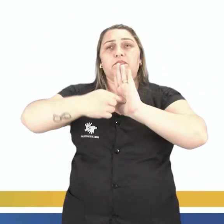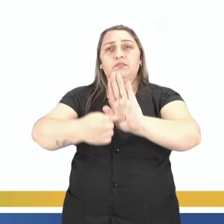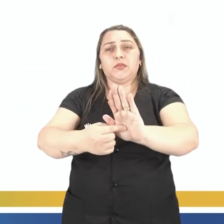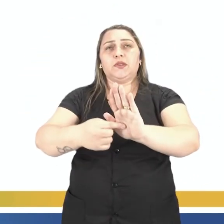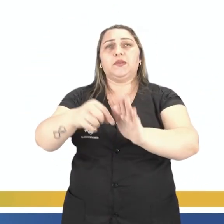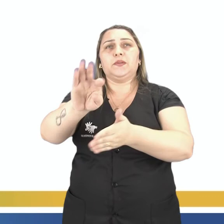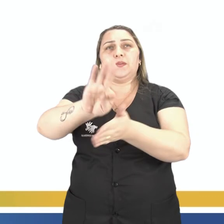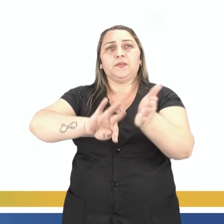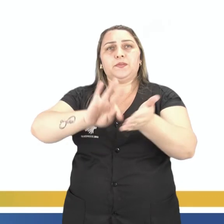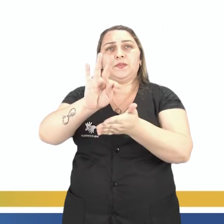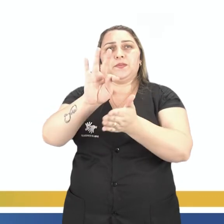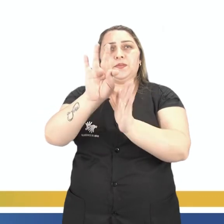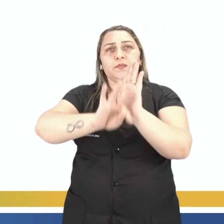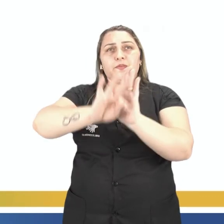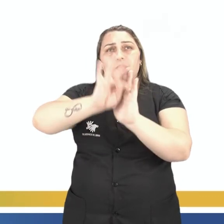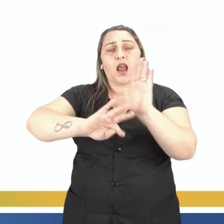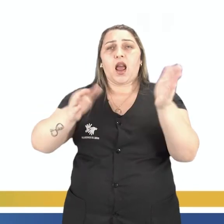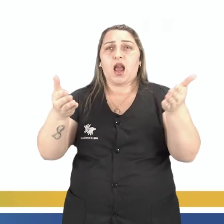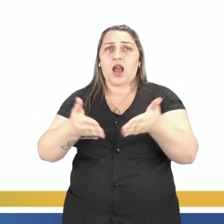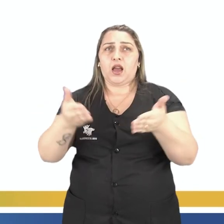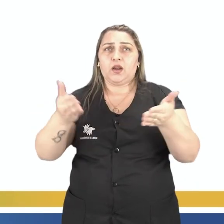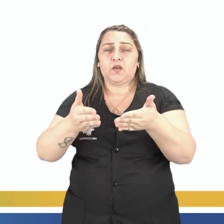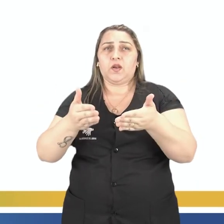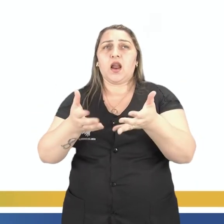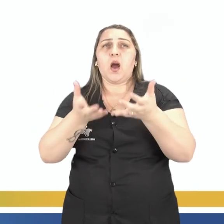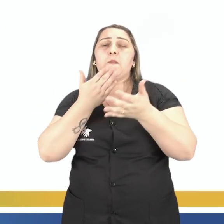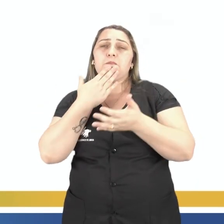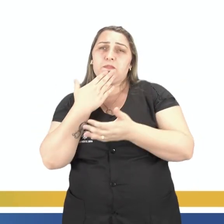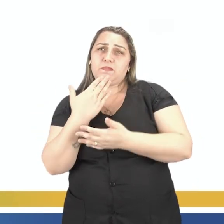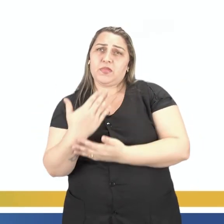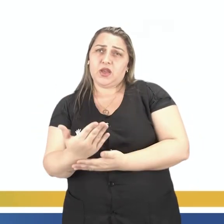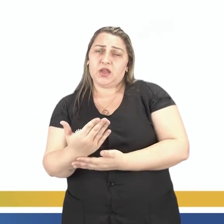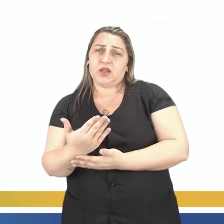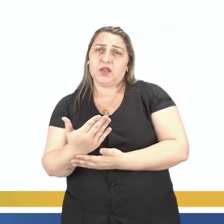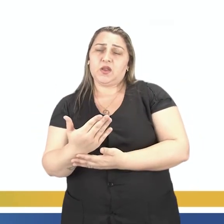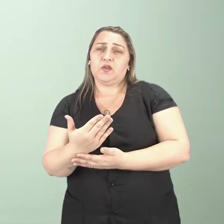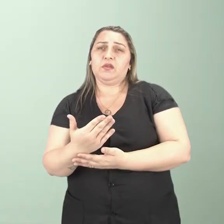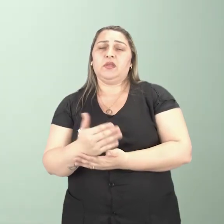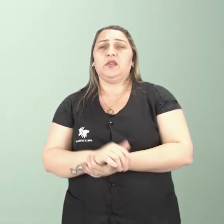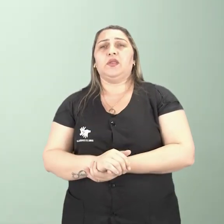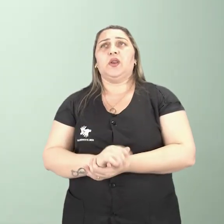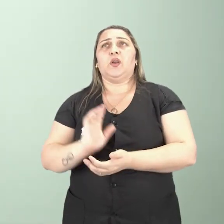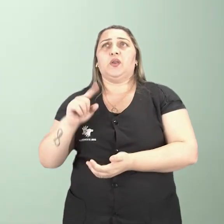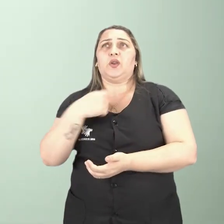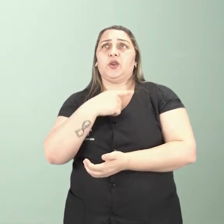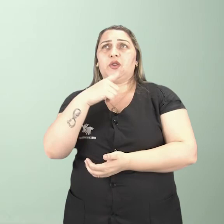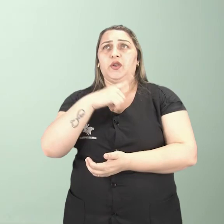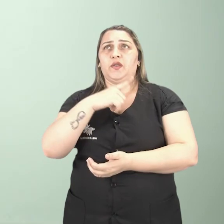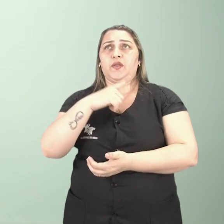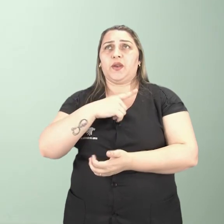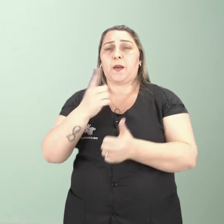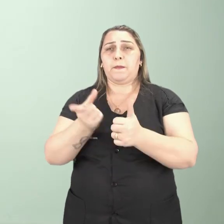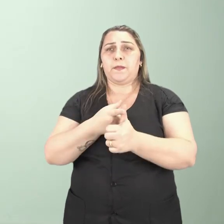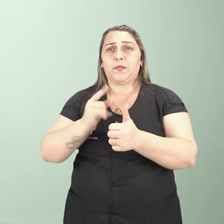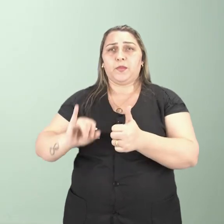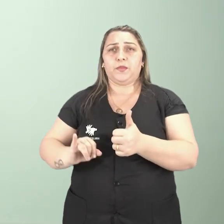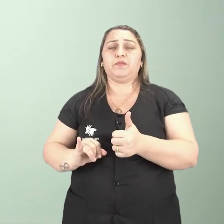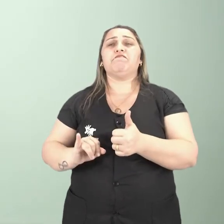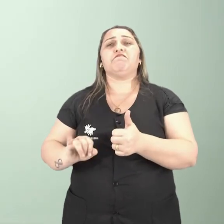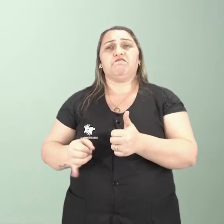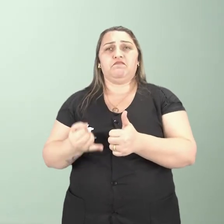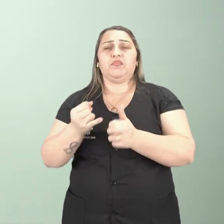apresentados no texto. Agora, uma outra coisa que eu peço é que, quando a gente tiver a primeira